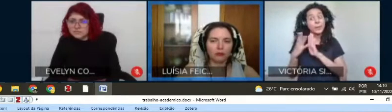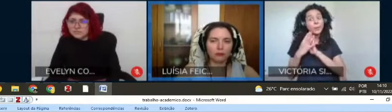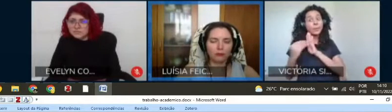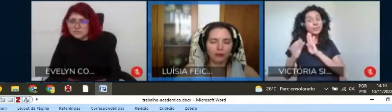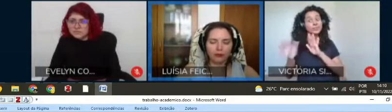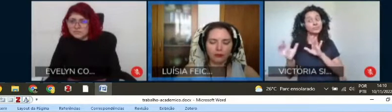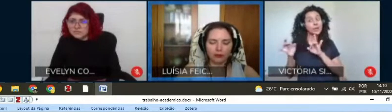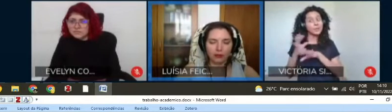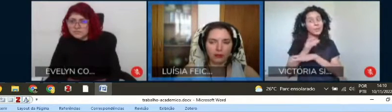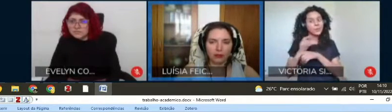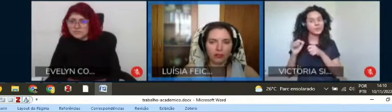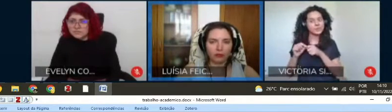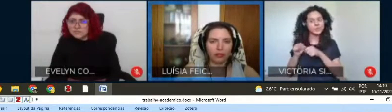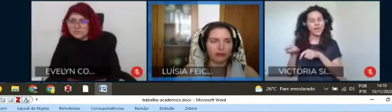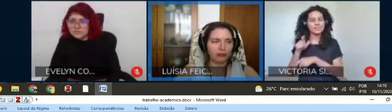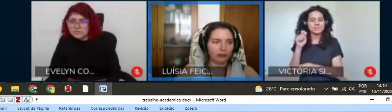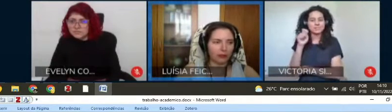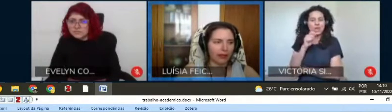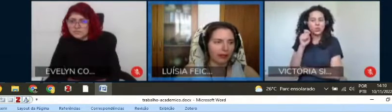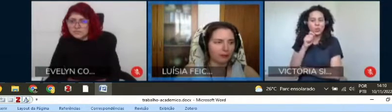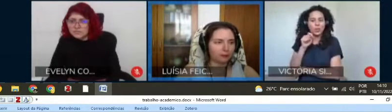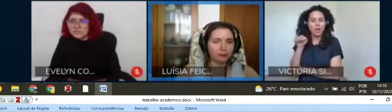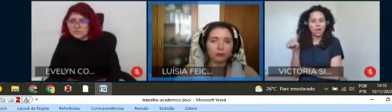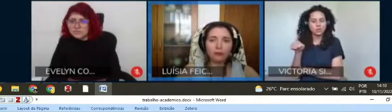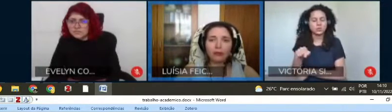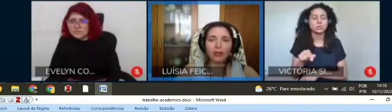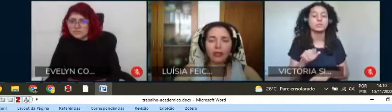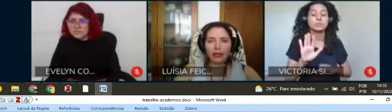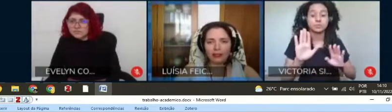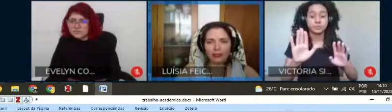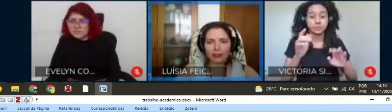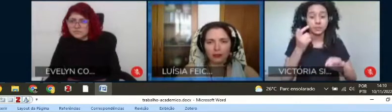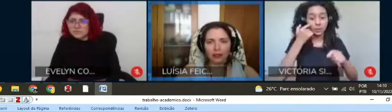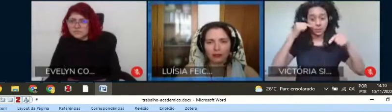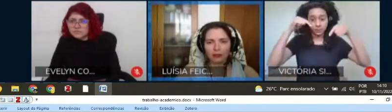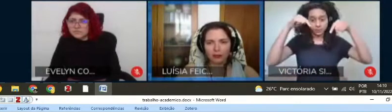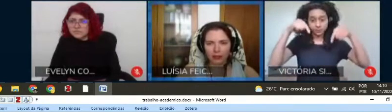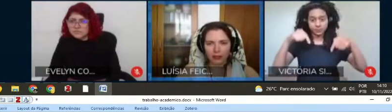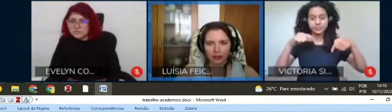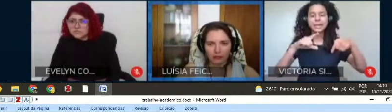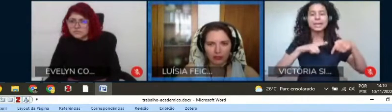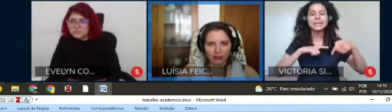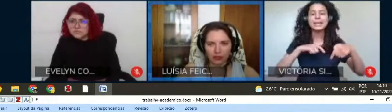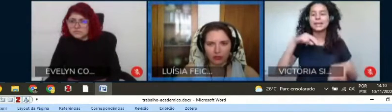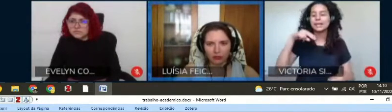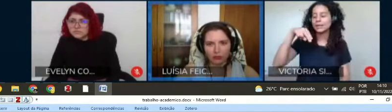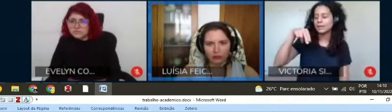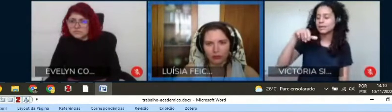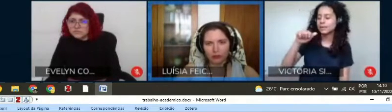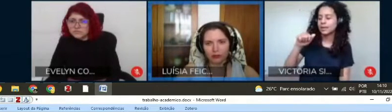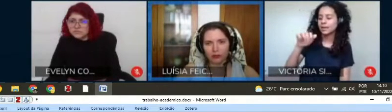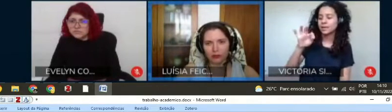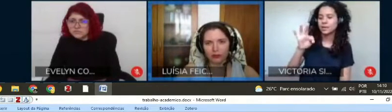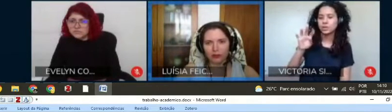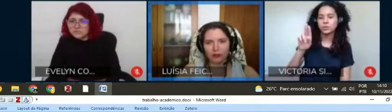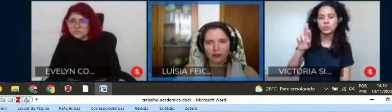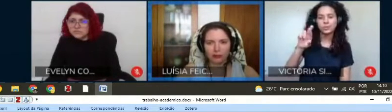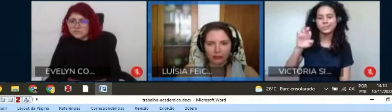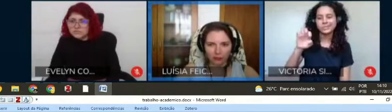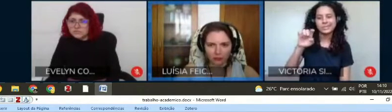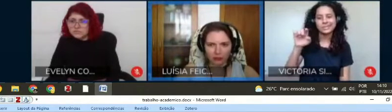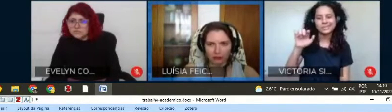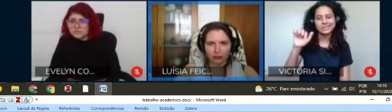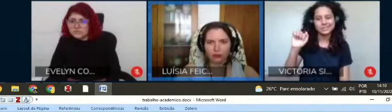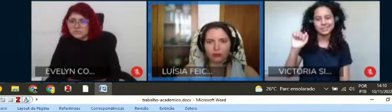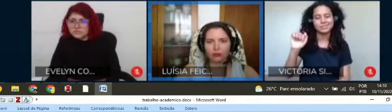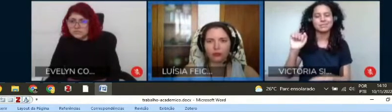que é que se chama natureza do trabalho, aí não, eu vou ter que preencher de novo. Então, eu vou ter que dizer que é um